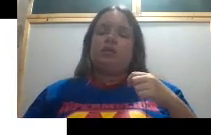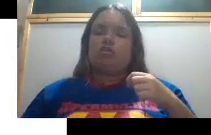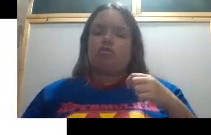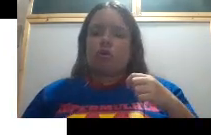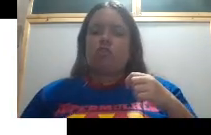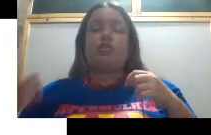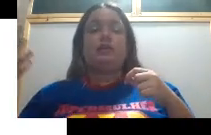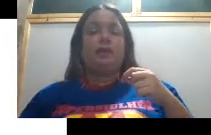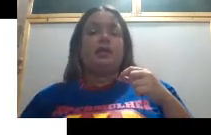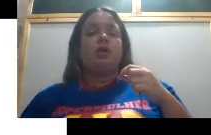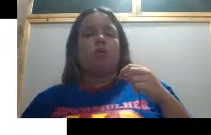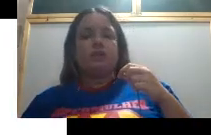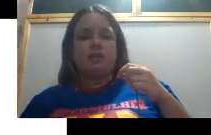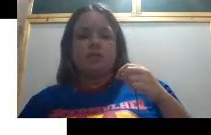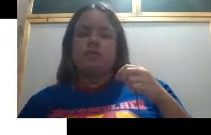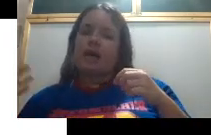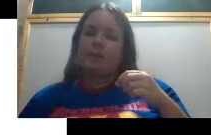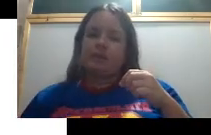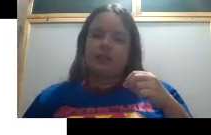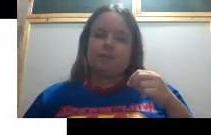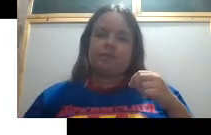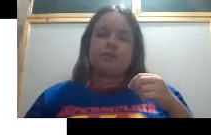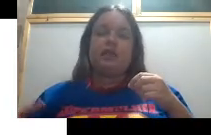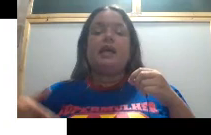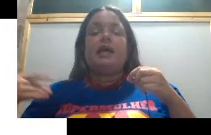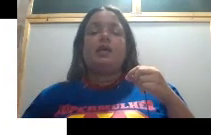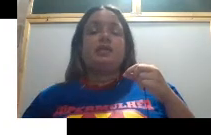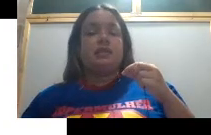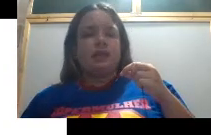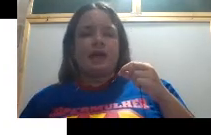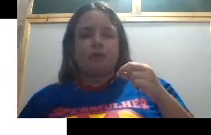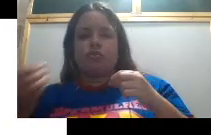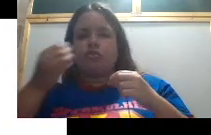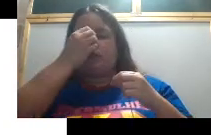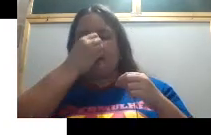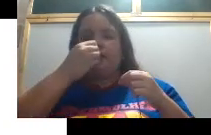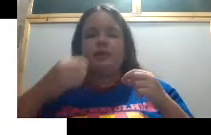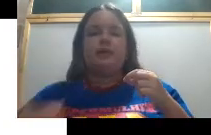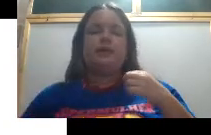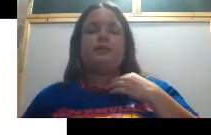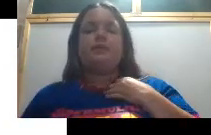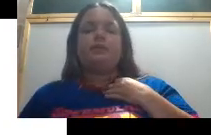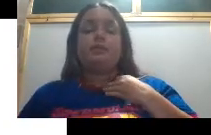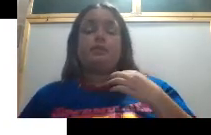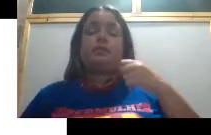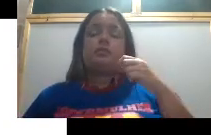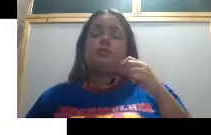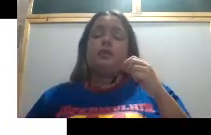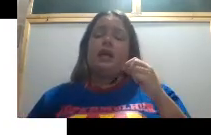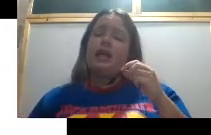em algumas escolas e também utiliza a bandeira e os sindicatos a